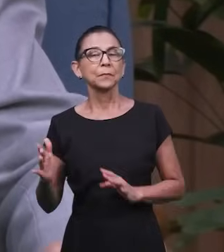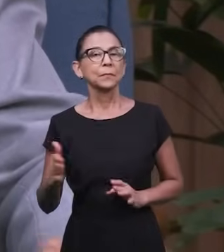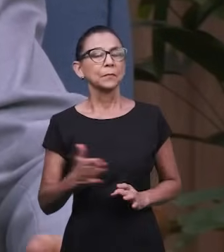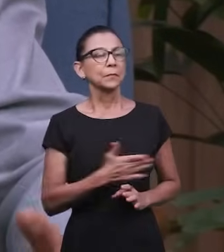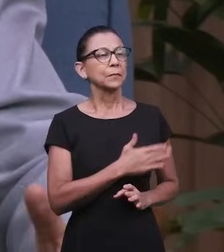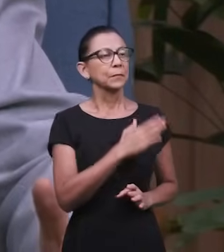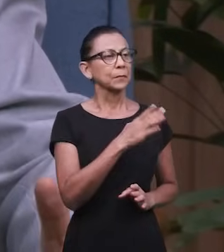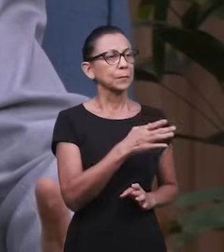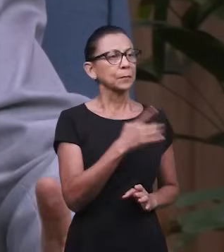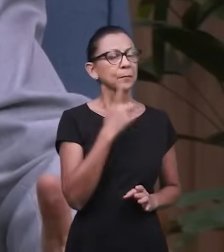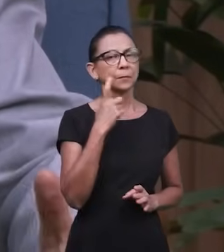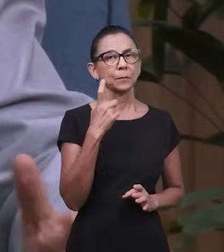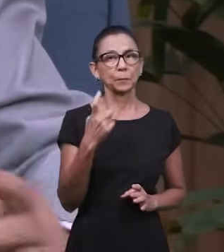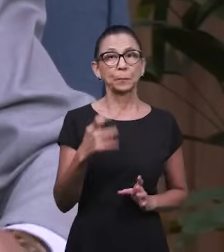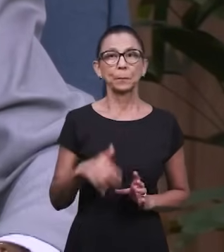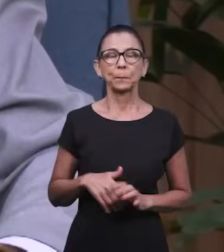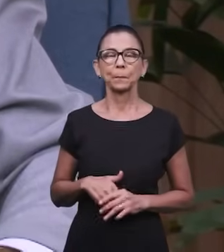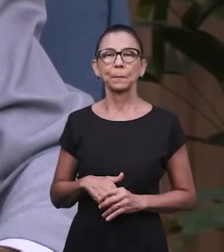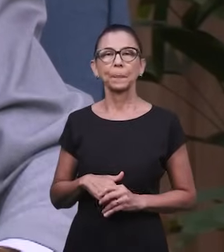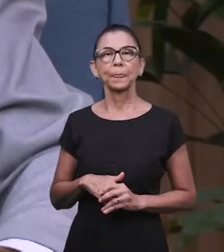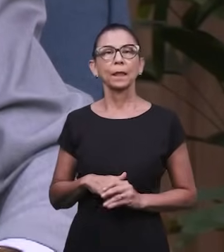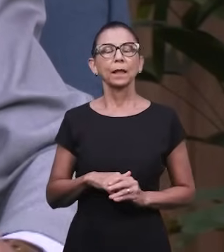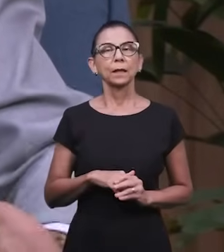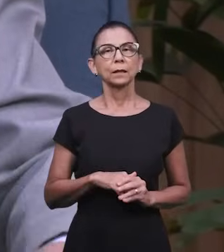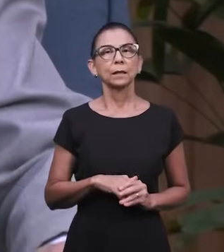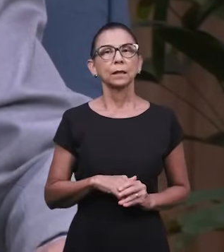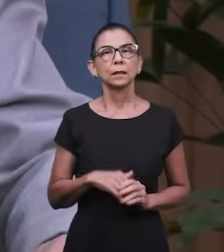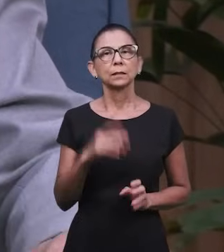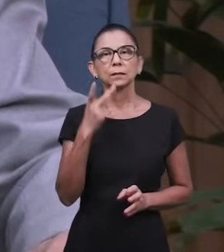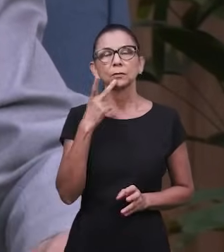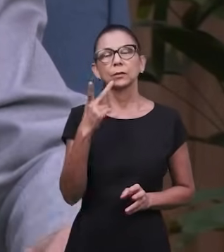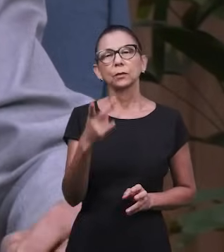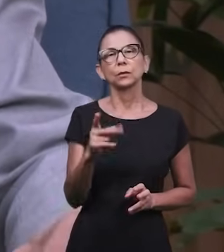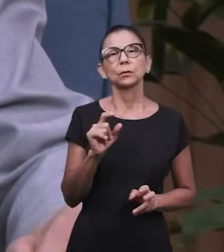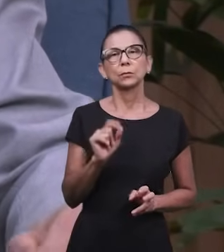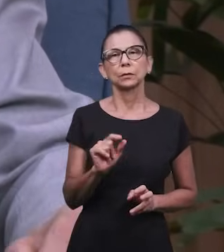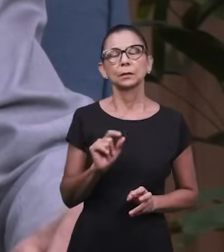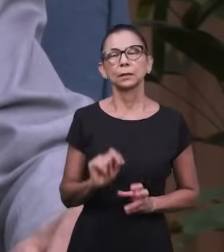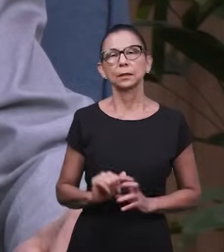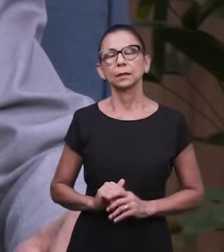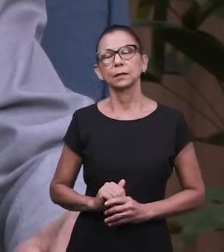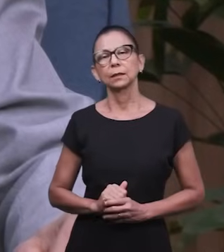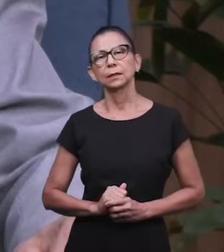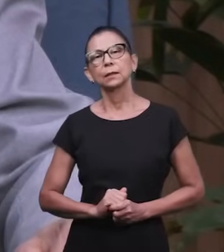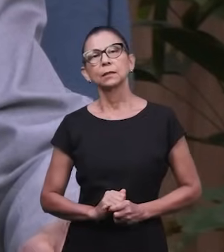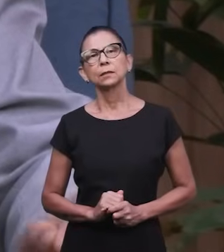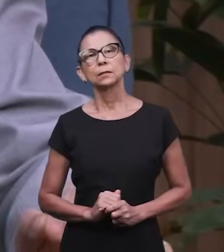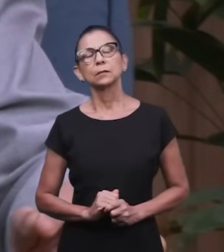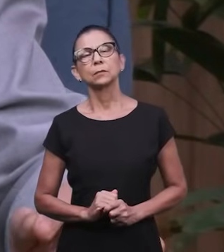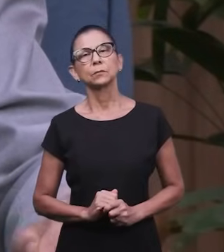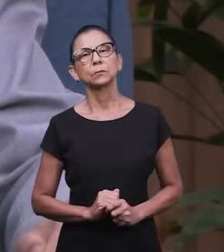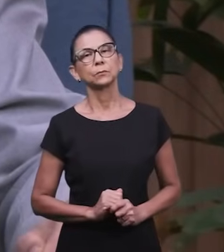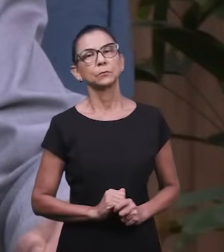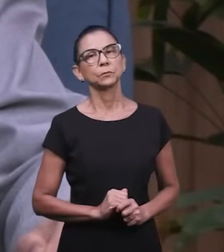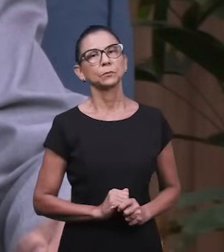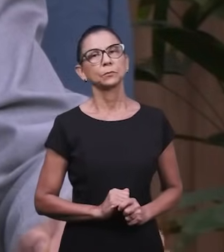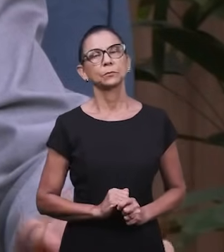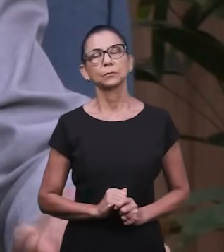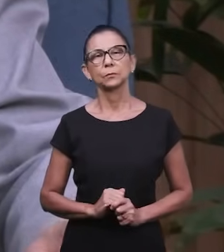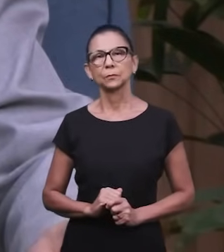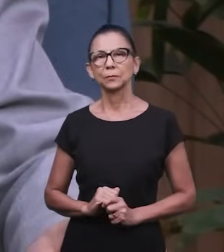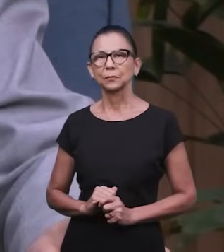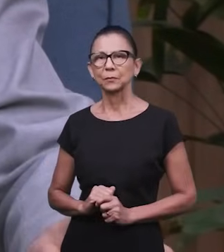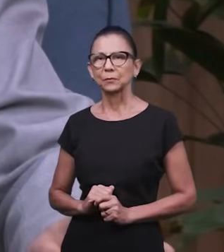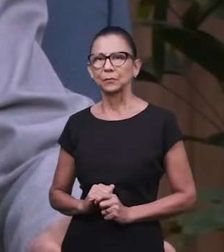aspecto interessante sobre isso que você falou, Sérgio, é que da mesma maneira que a fidelidade ela